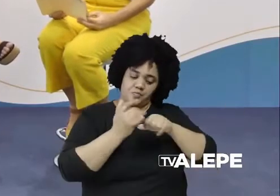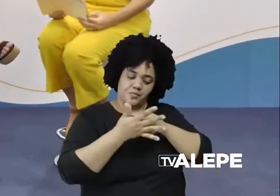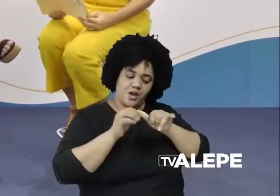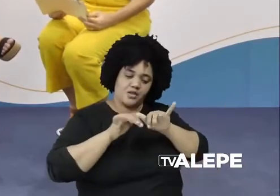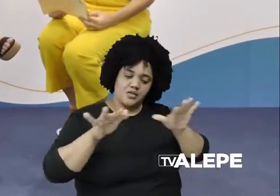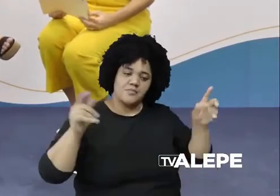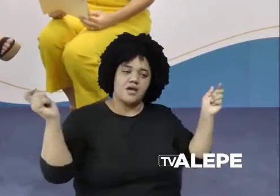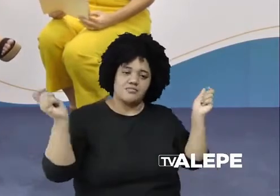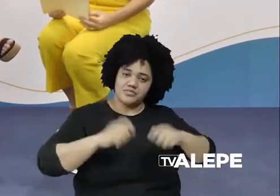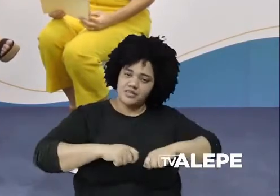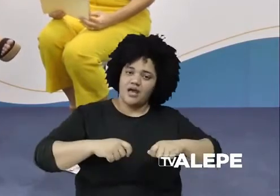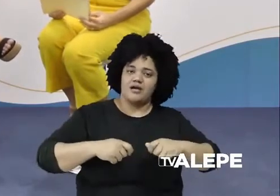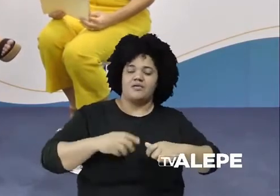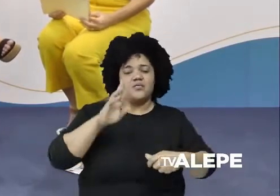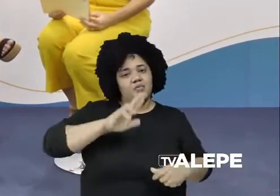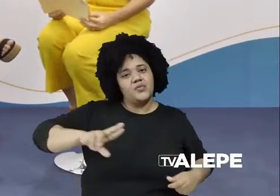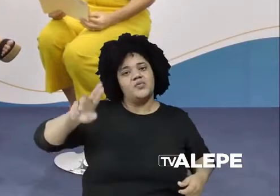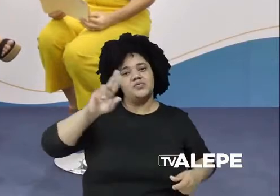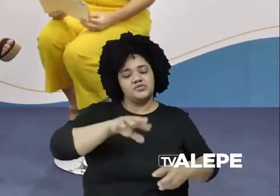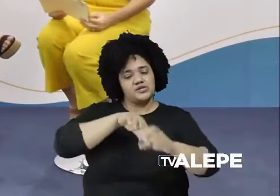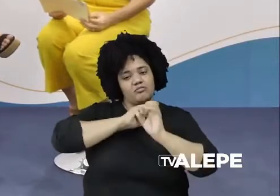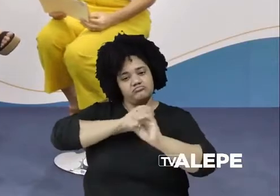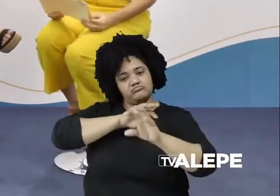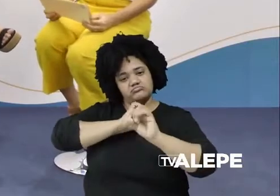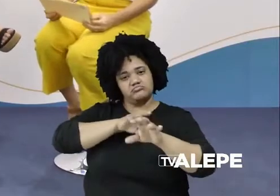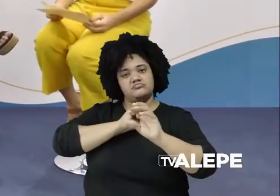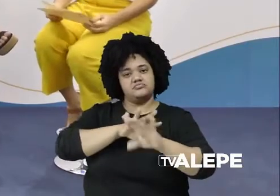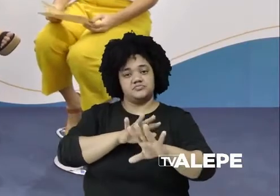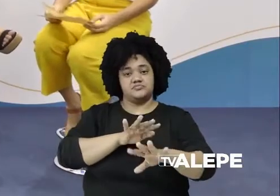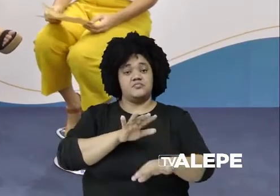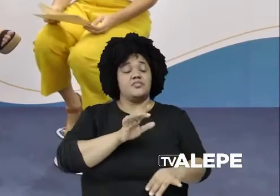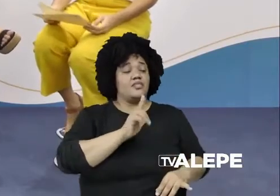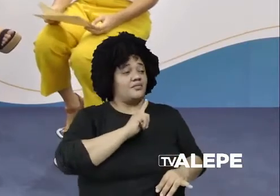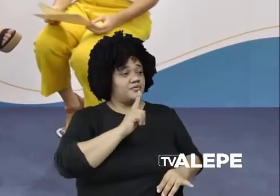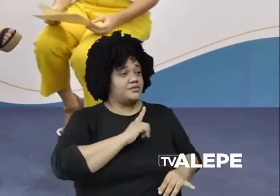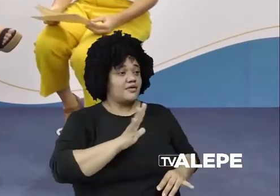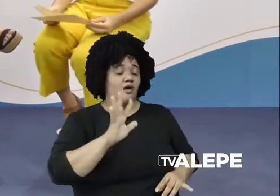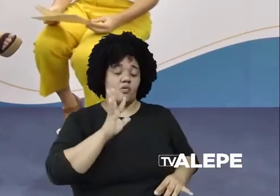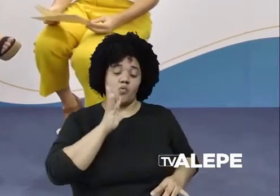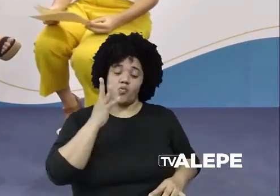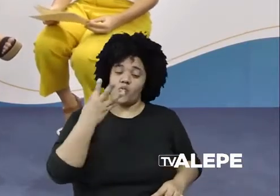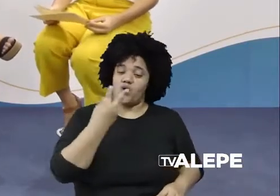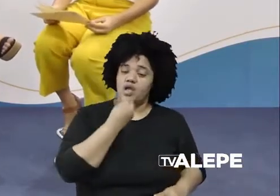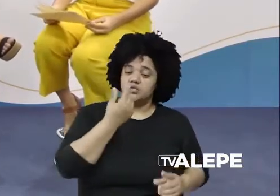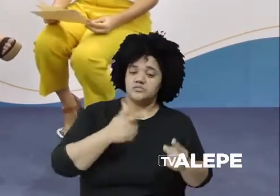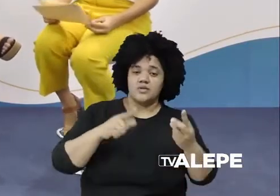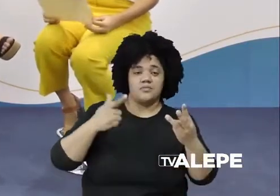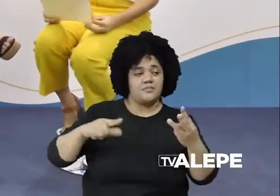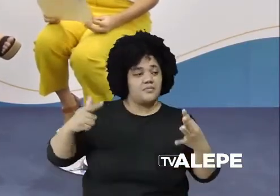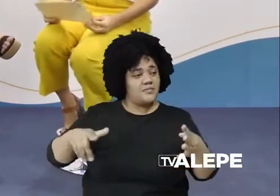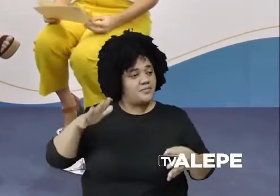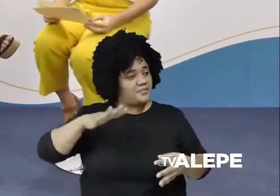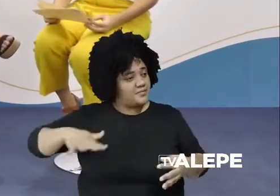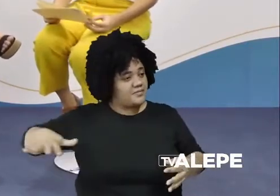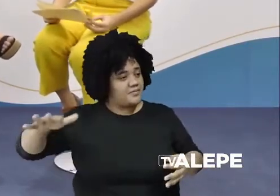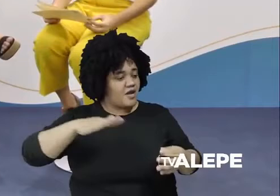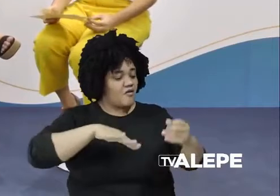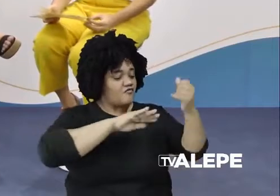possam utilizar esse processo de educação para estar atualizando os seus conhecimentos e estar fortalecendo esse